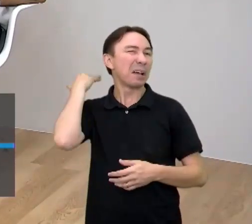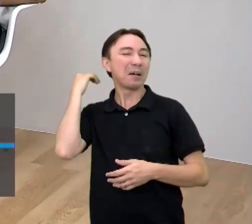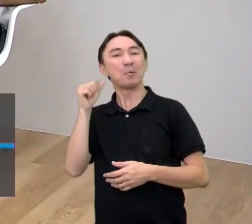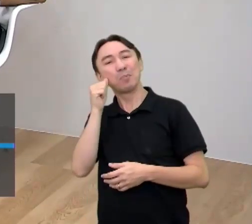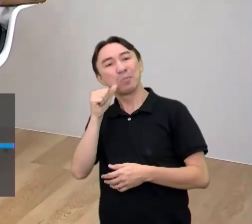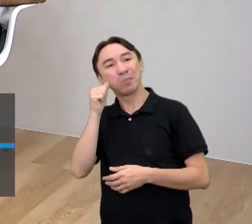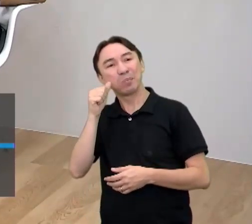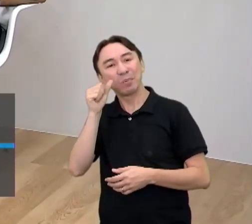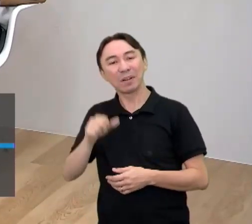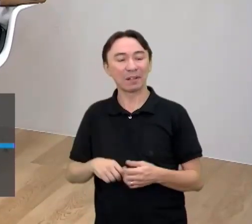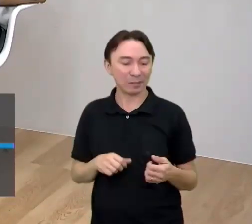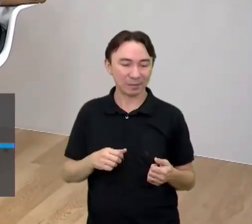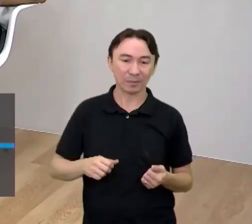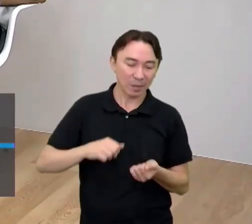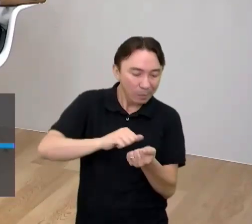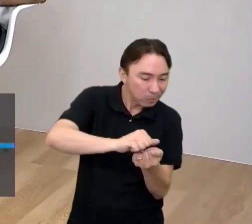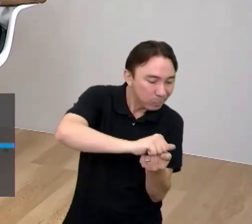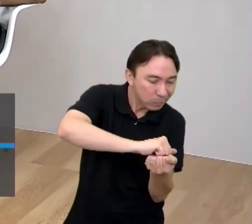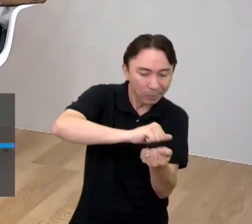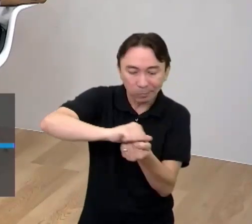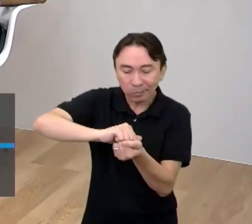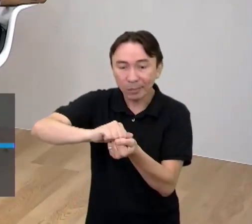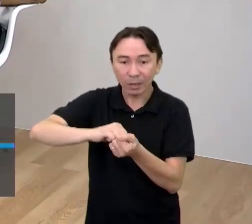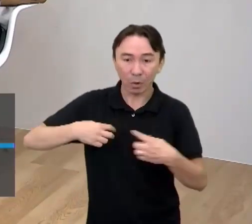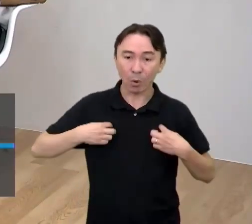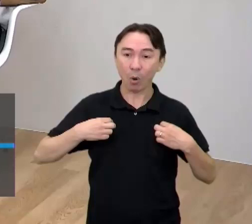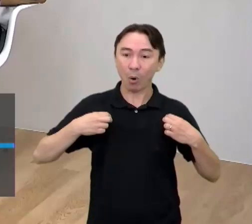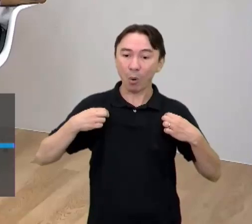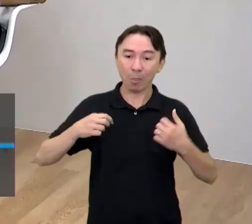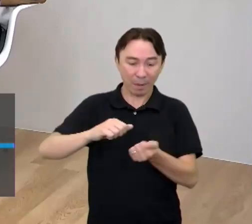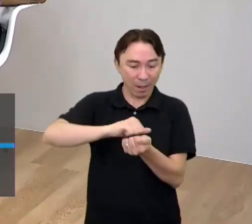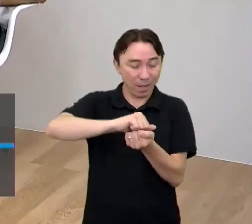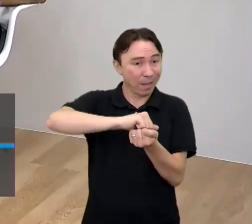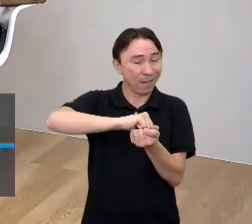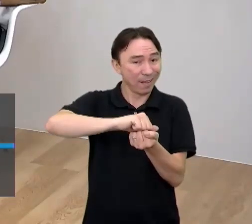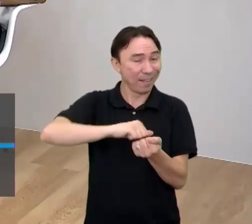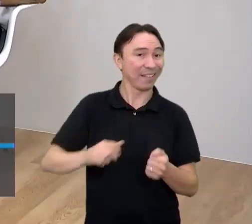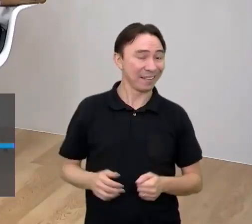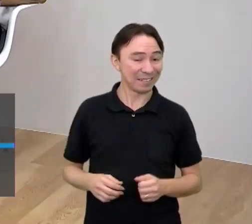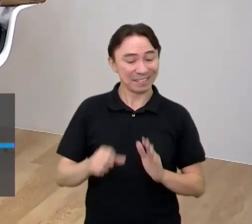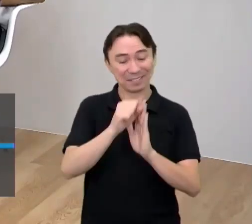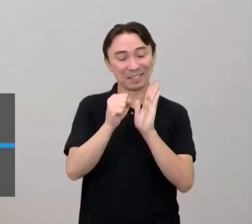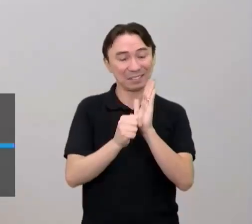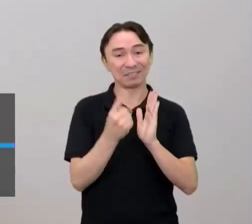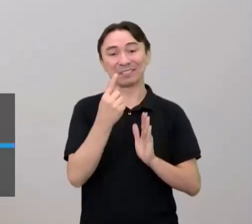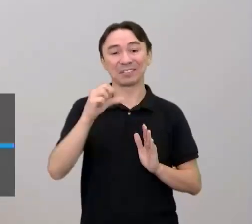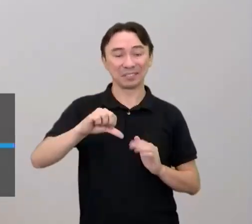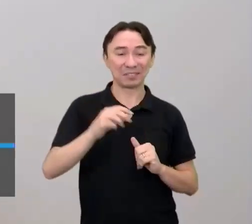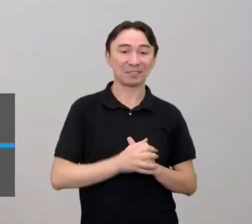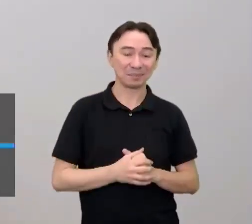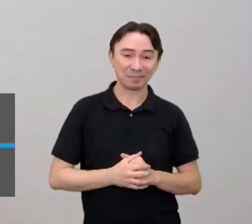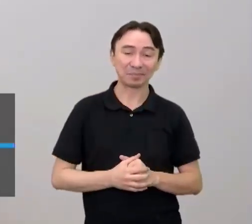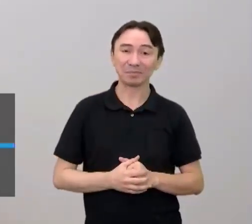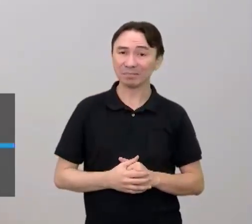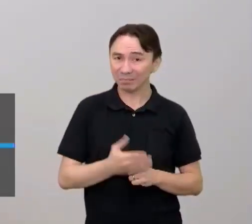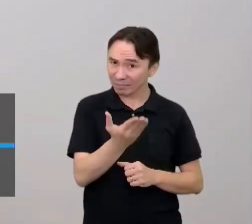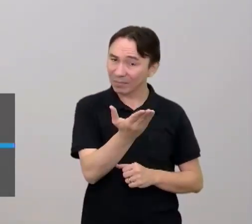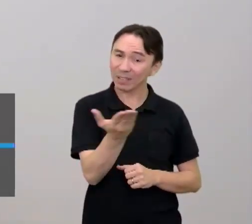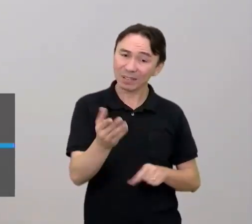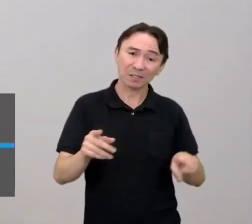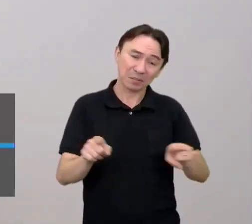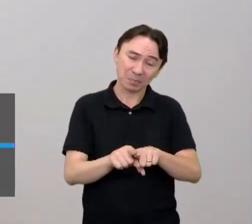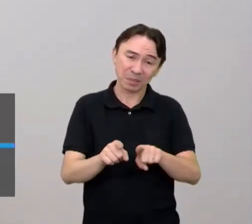XIX. Né? Então fica aqui o convite, porque na maioria das vezes você que é estudante pode conseguir